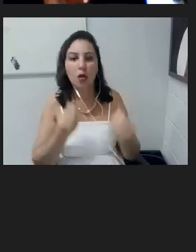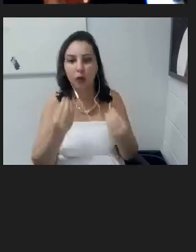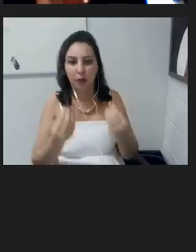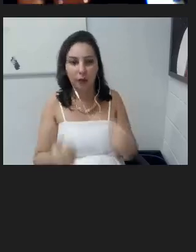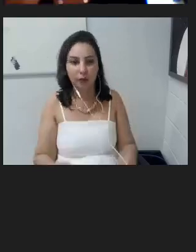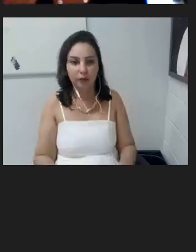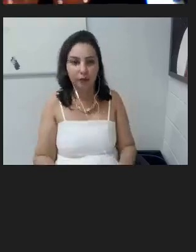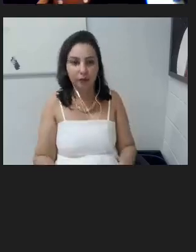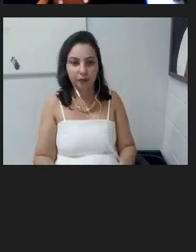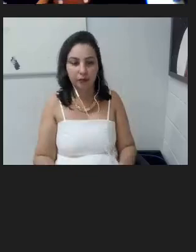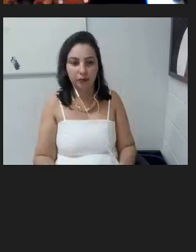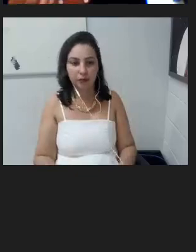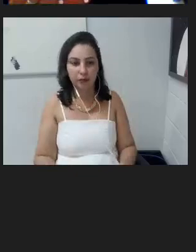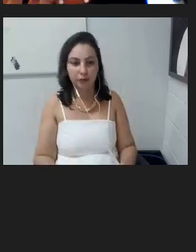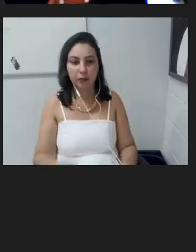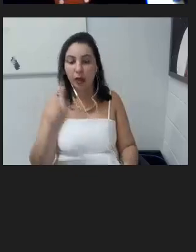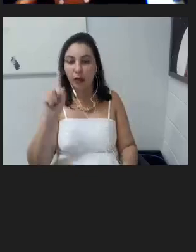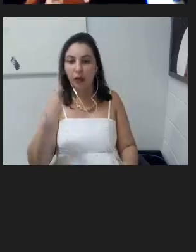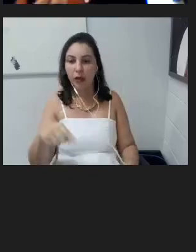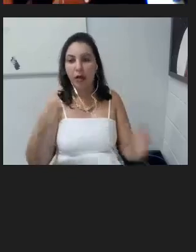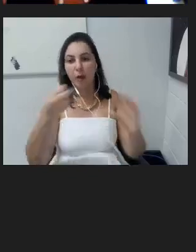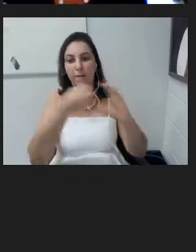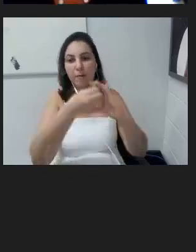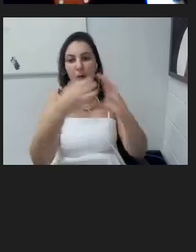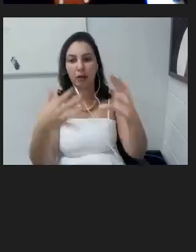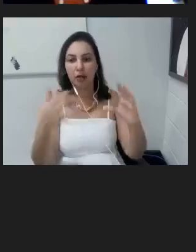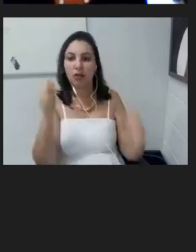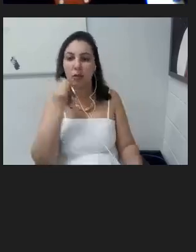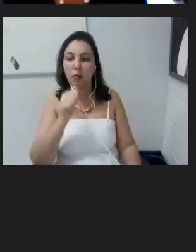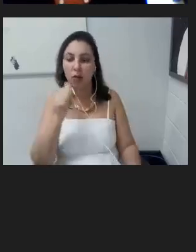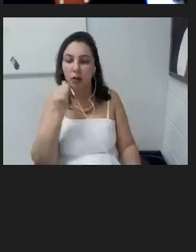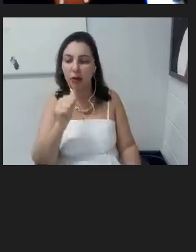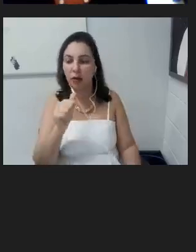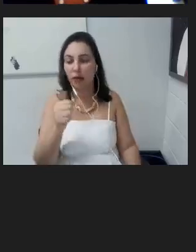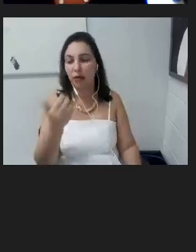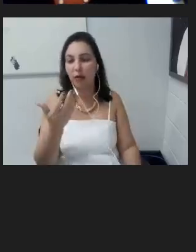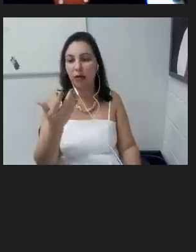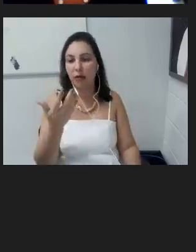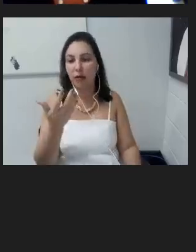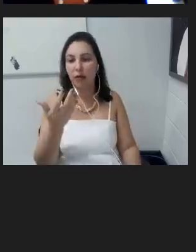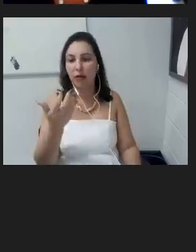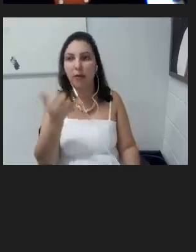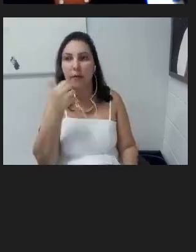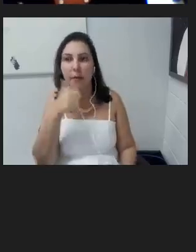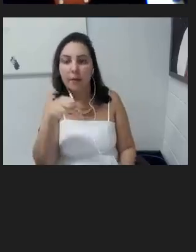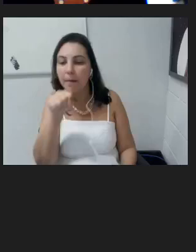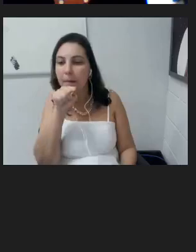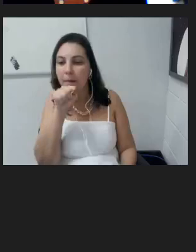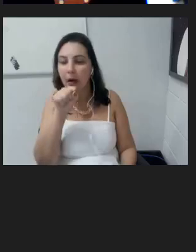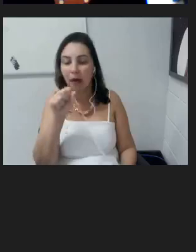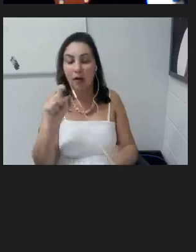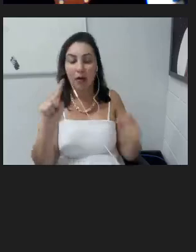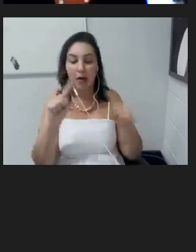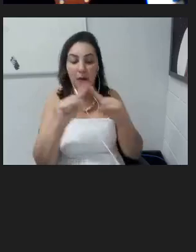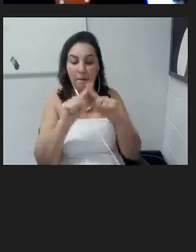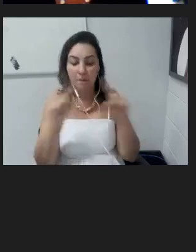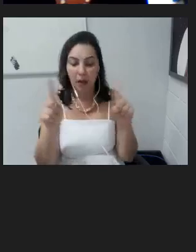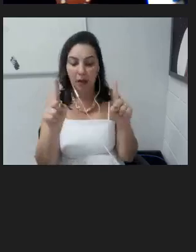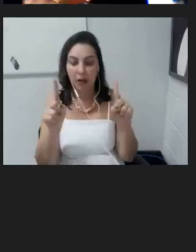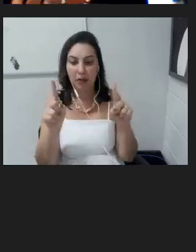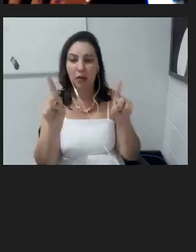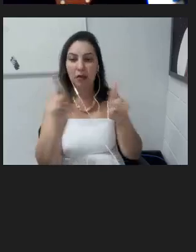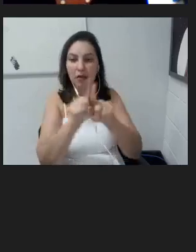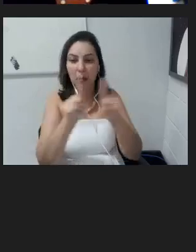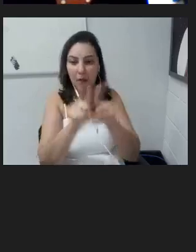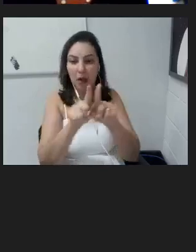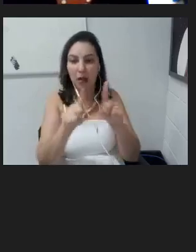uma característica feminina, materna, né? E o quanto que a gente também é